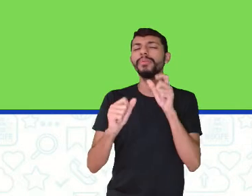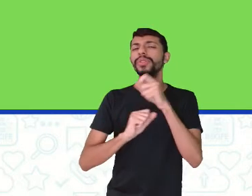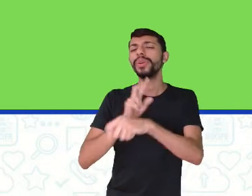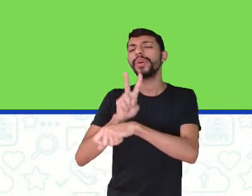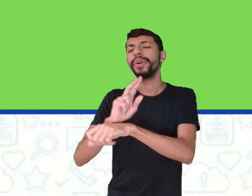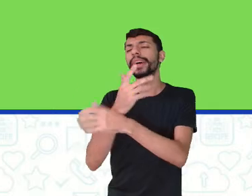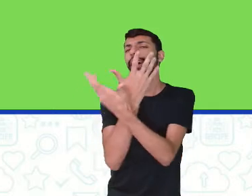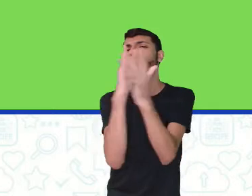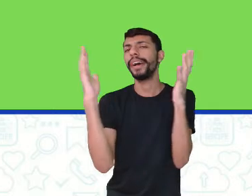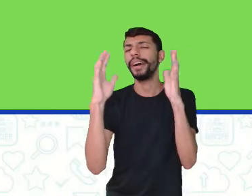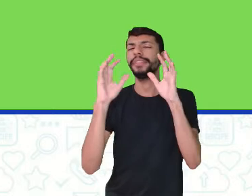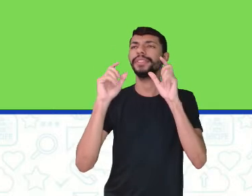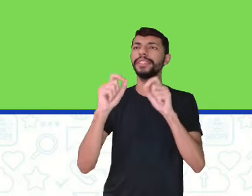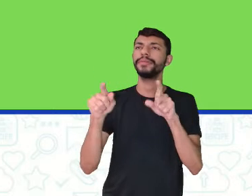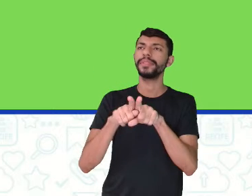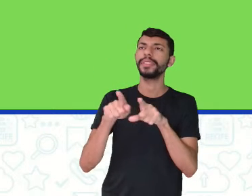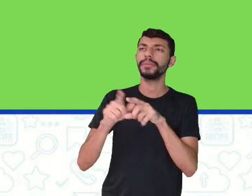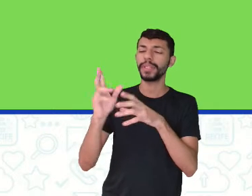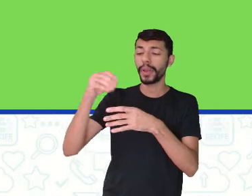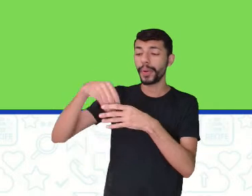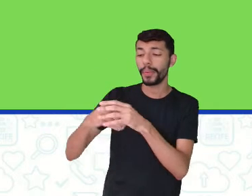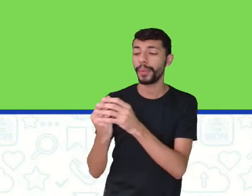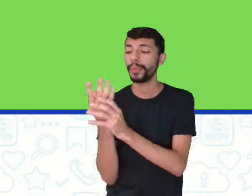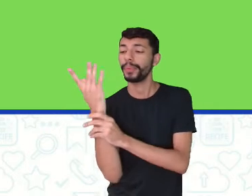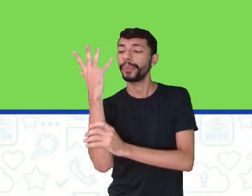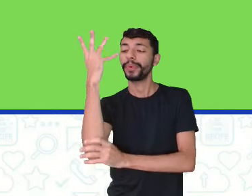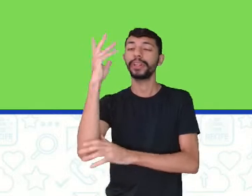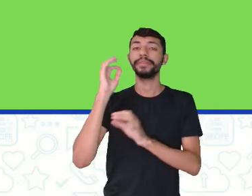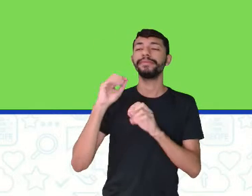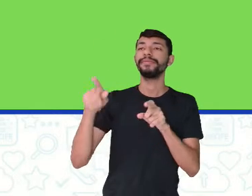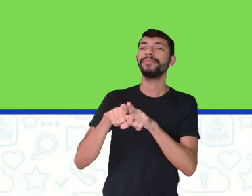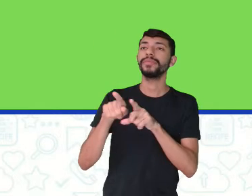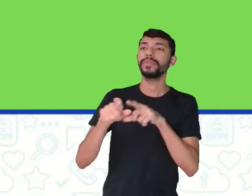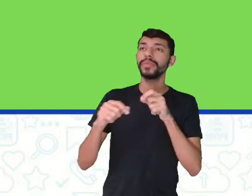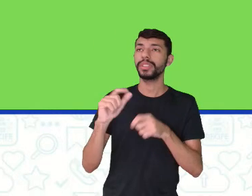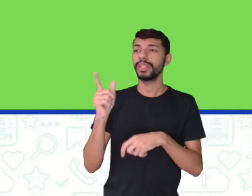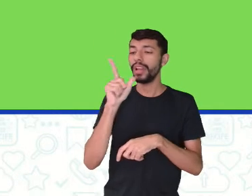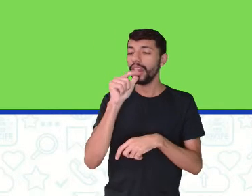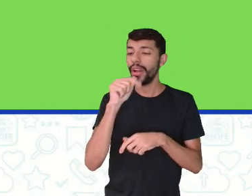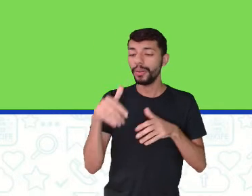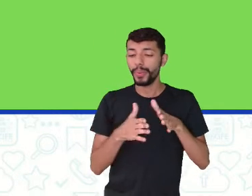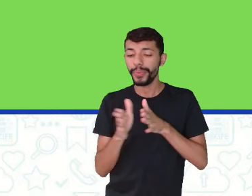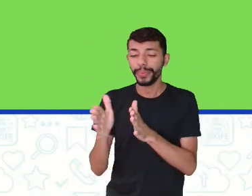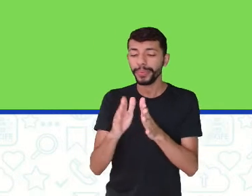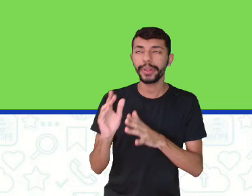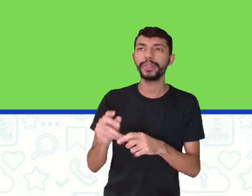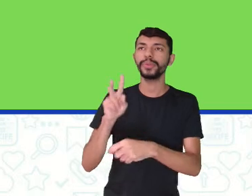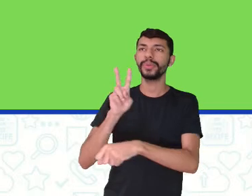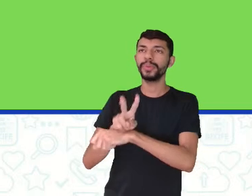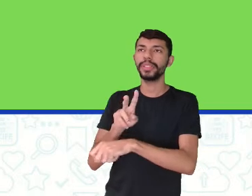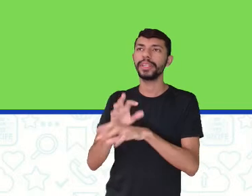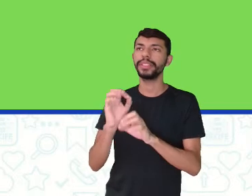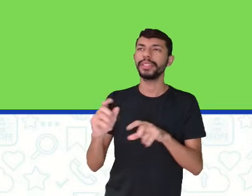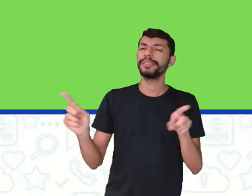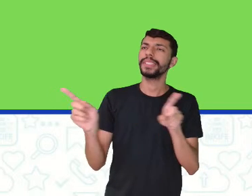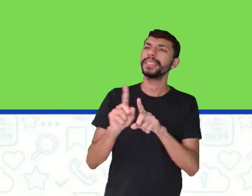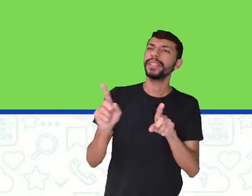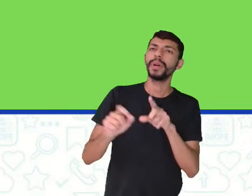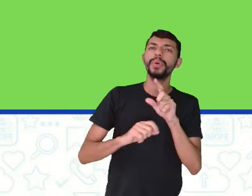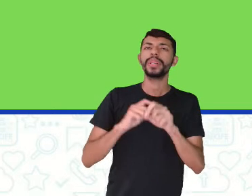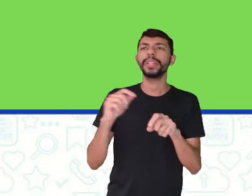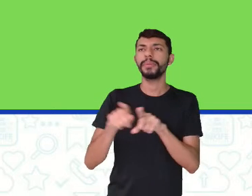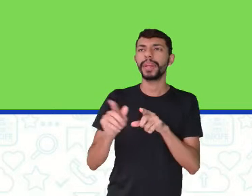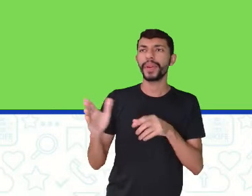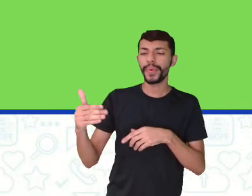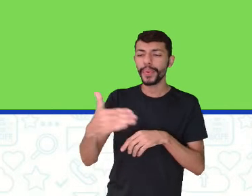árvores, também plantar as árvores, né? Cuidar bem dos cursos de água, não pesque em épocas de reprodução para